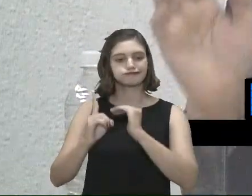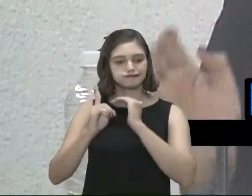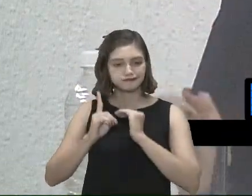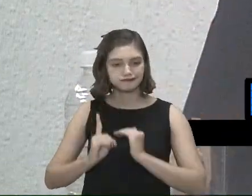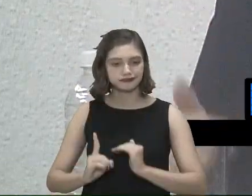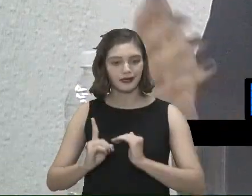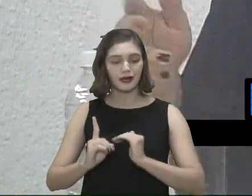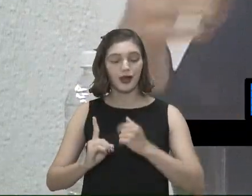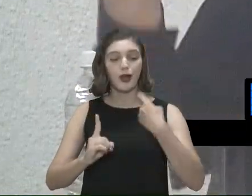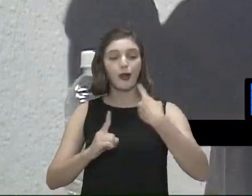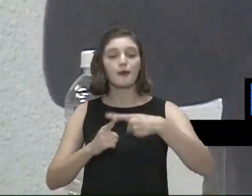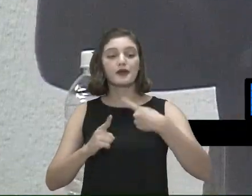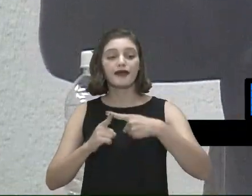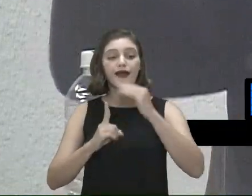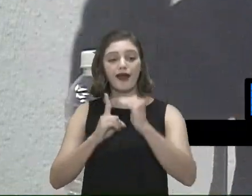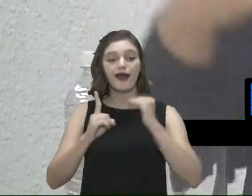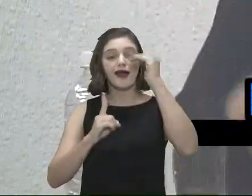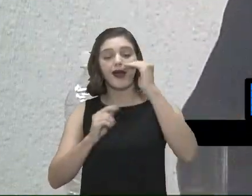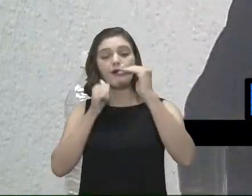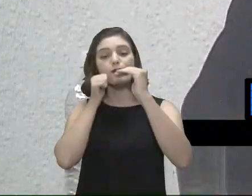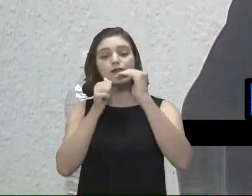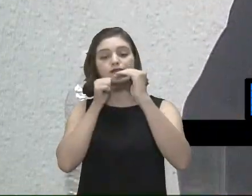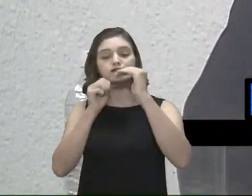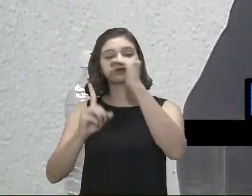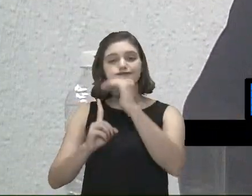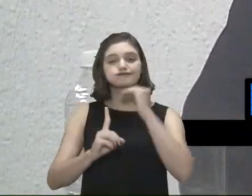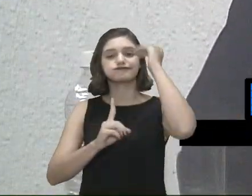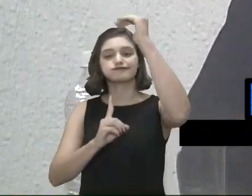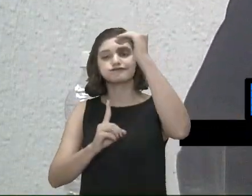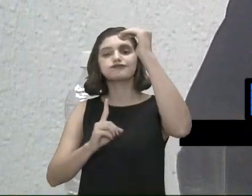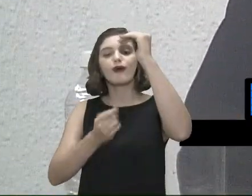ser sermos o outro de um outro de um outro.